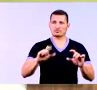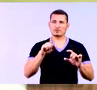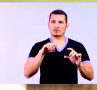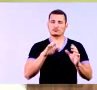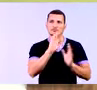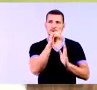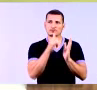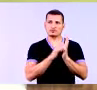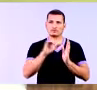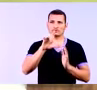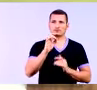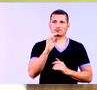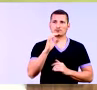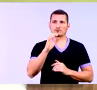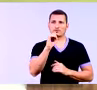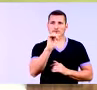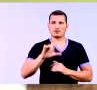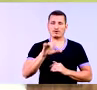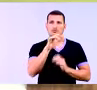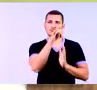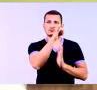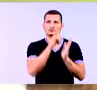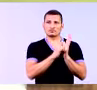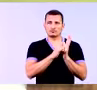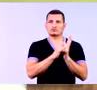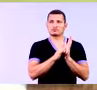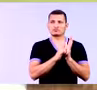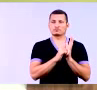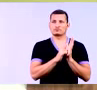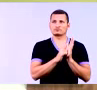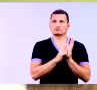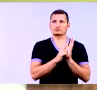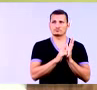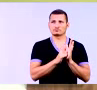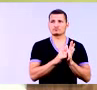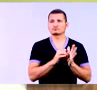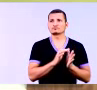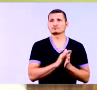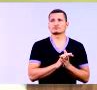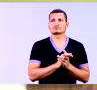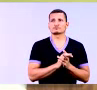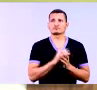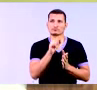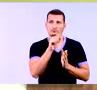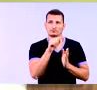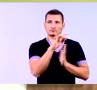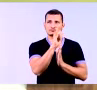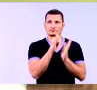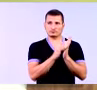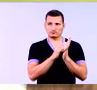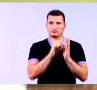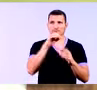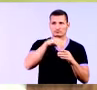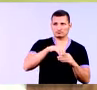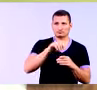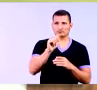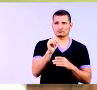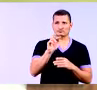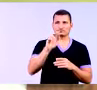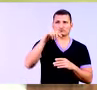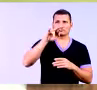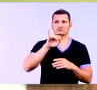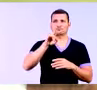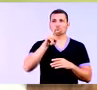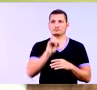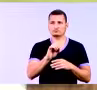instalação local, ou seja, foi feito o download, né? E aí foi feito, esse download foi colocado, o arquivo foi colocado dentro do